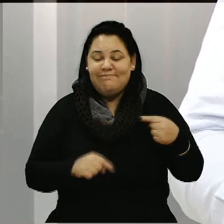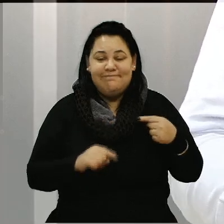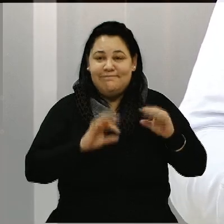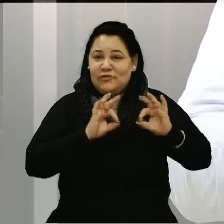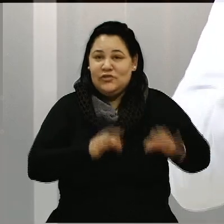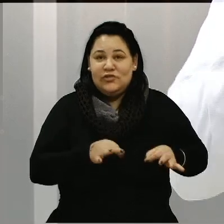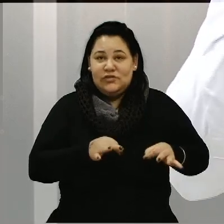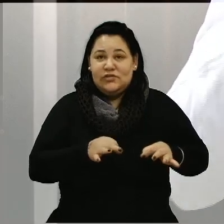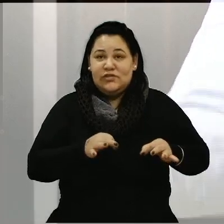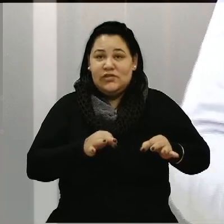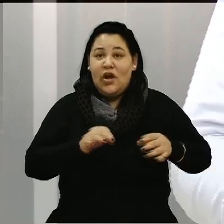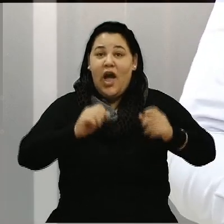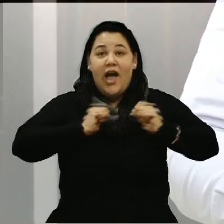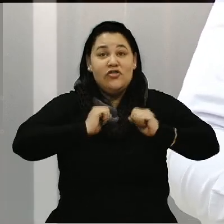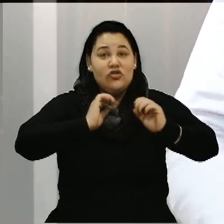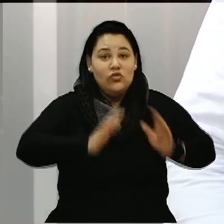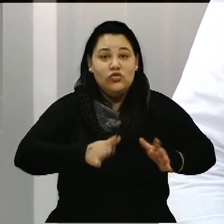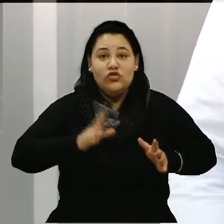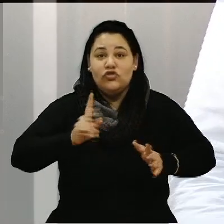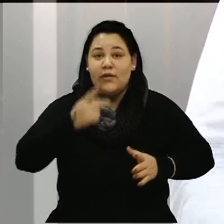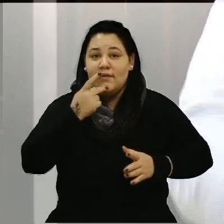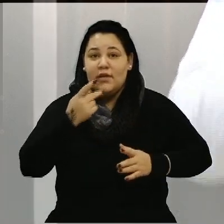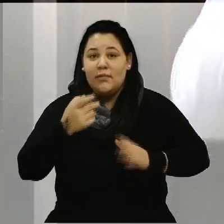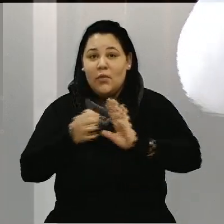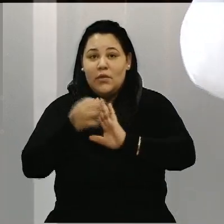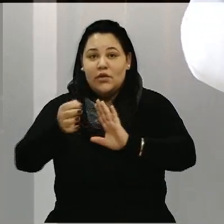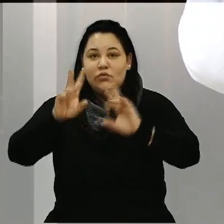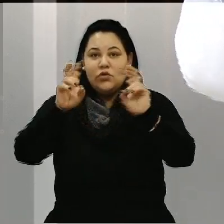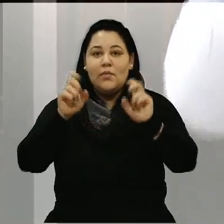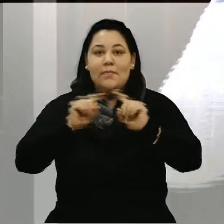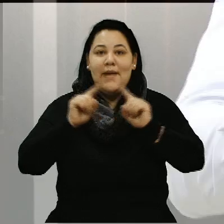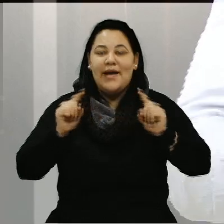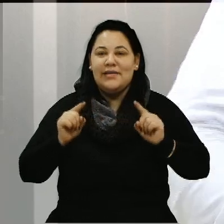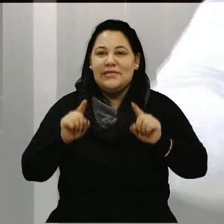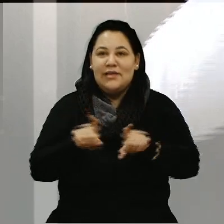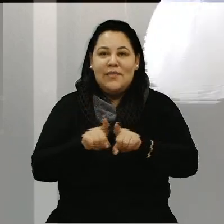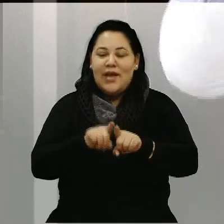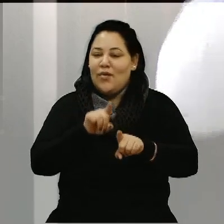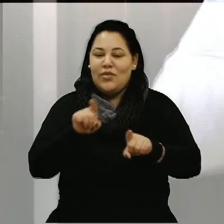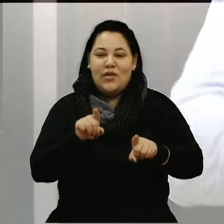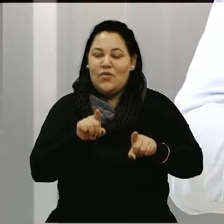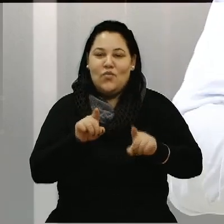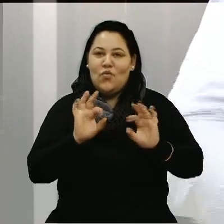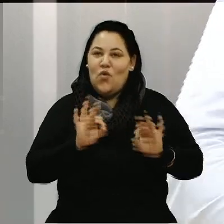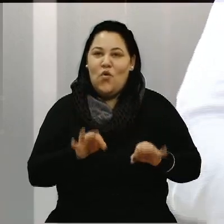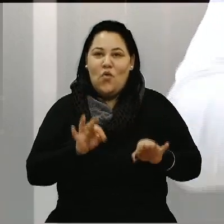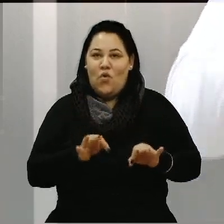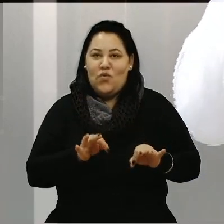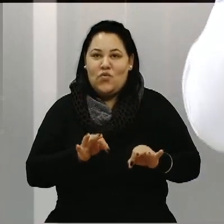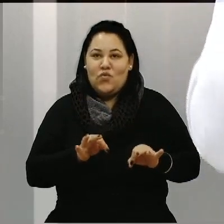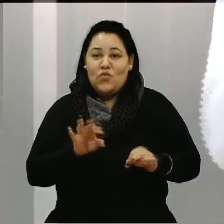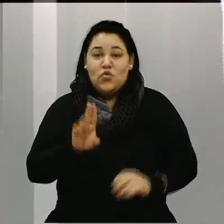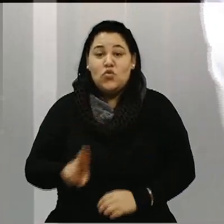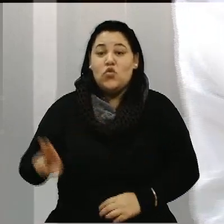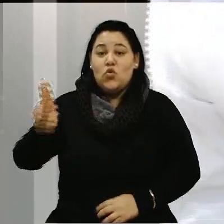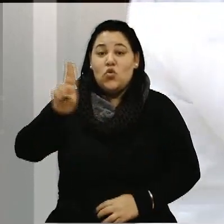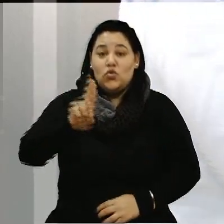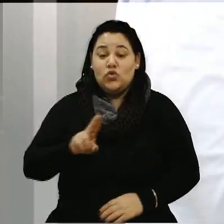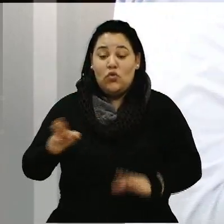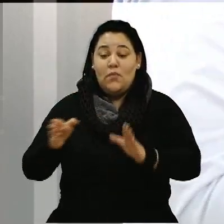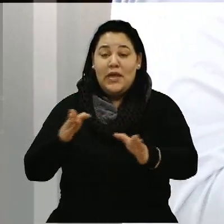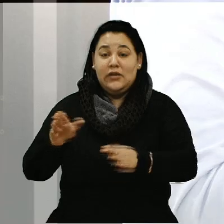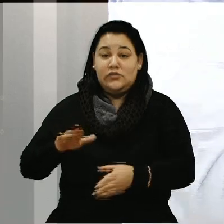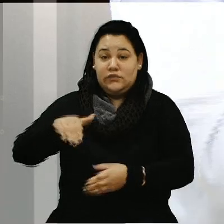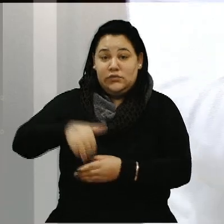atitude, já me posicionei sobre, mas discordo também do uso eleitoreiro e que pode